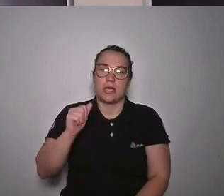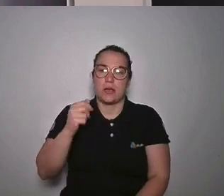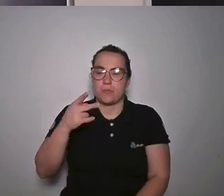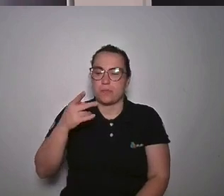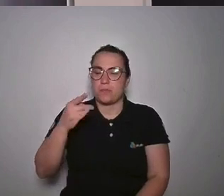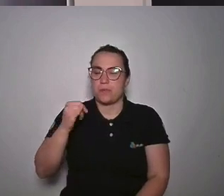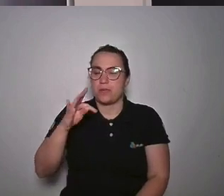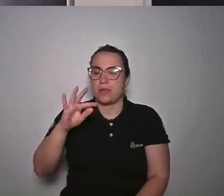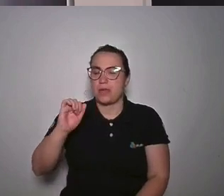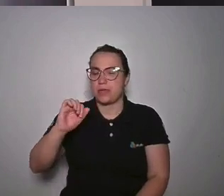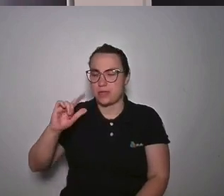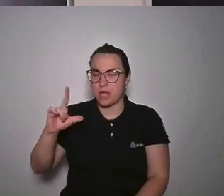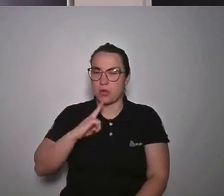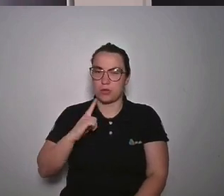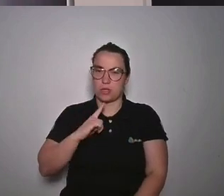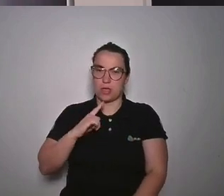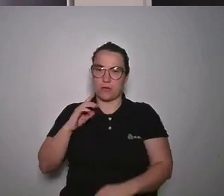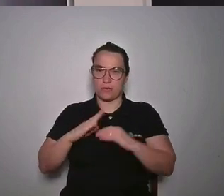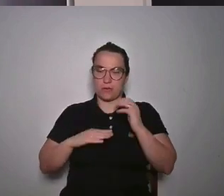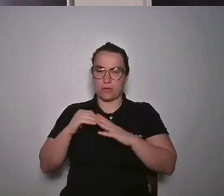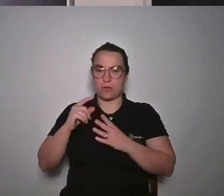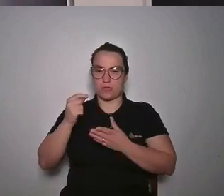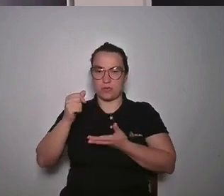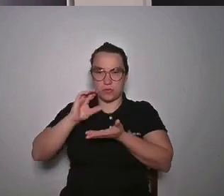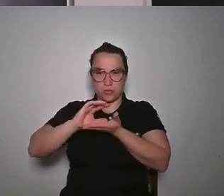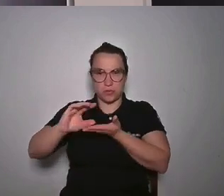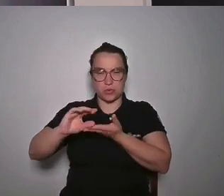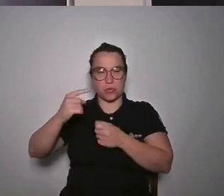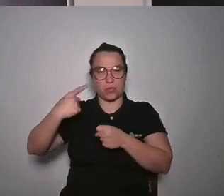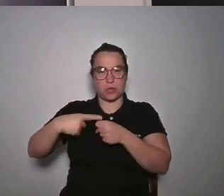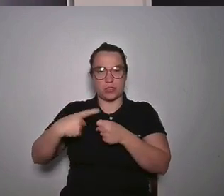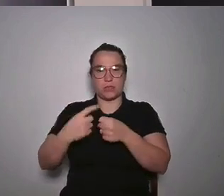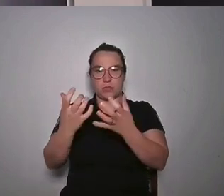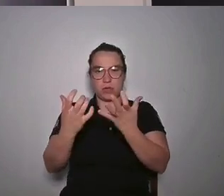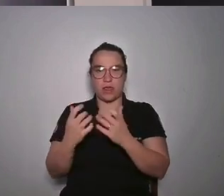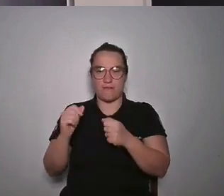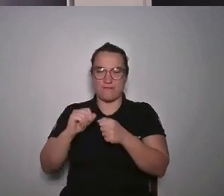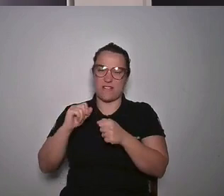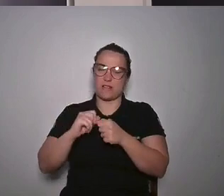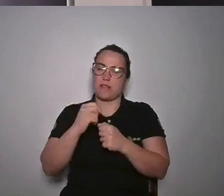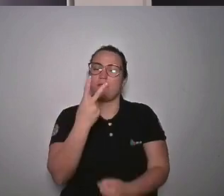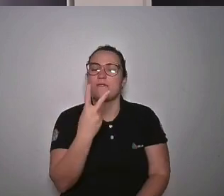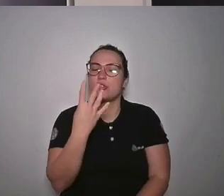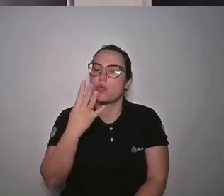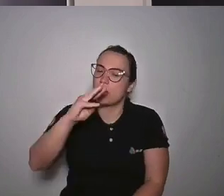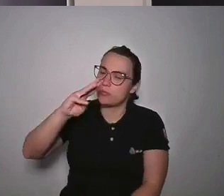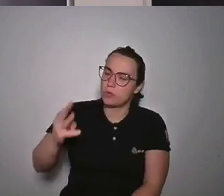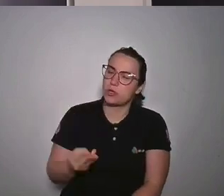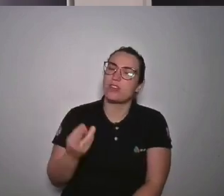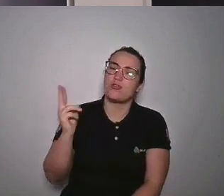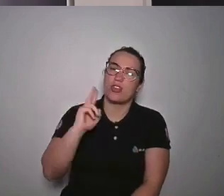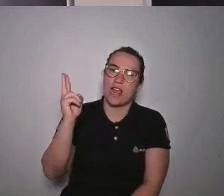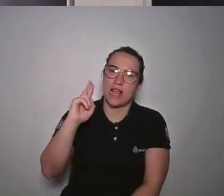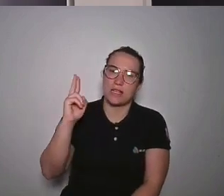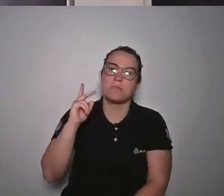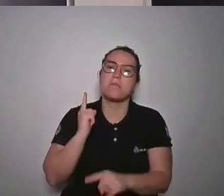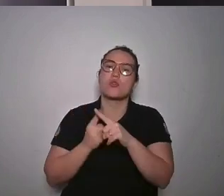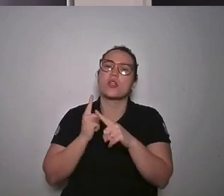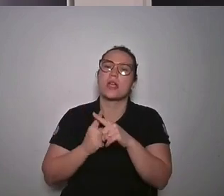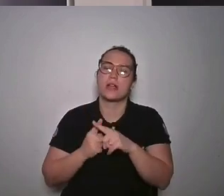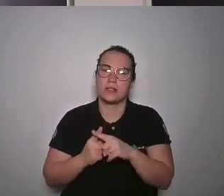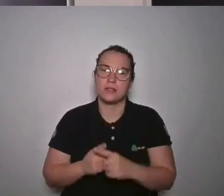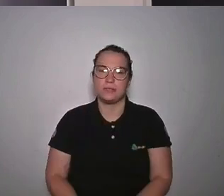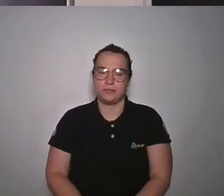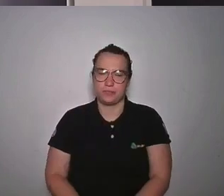colocamos no orçamento uma operação de crédito que o município pretende fazer de 24 milhões de reais. Por que isso? Nós